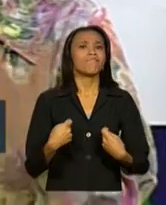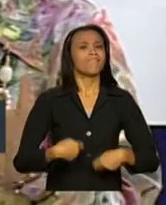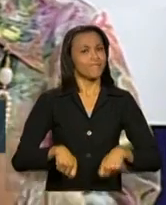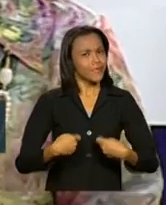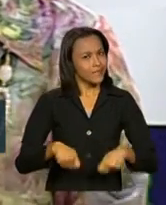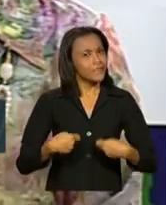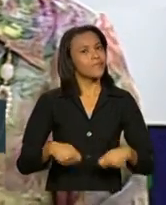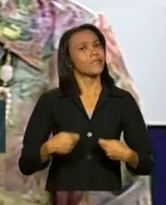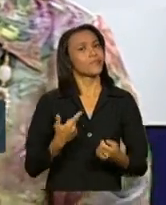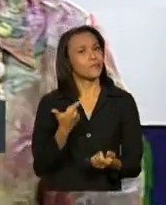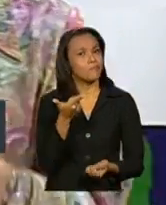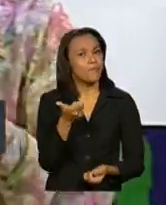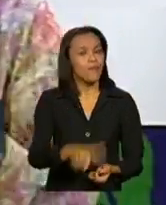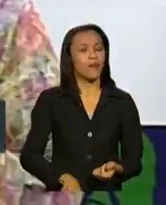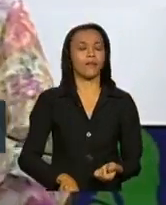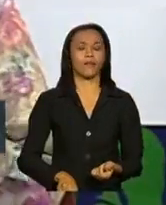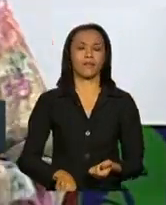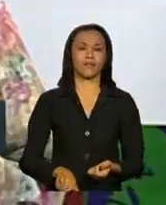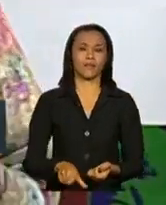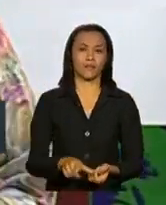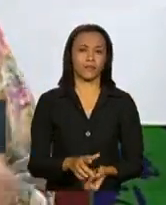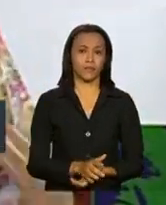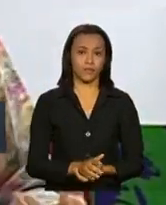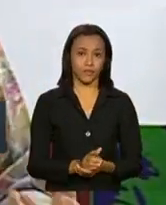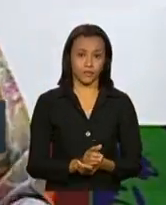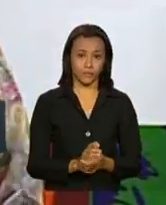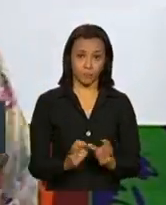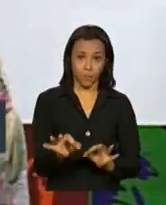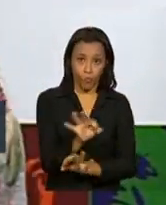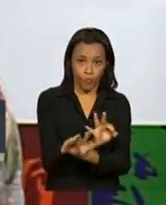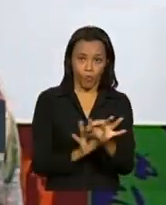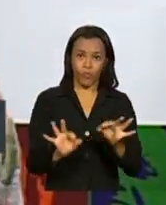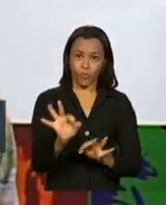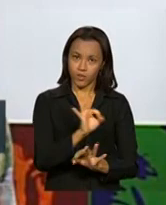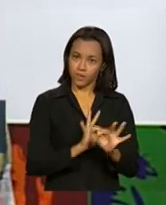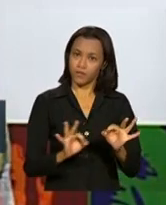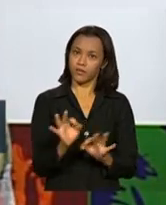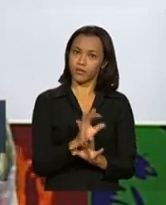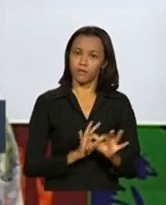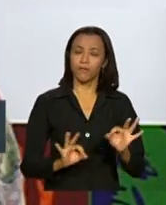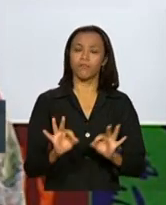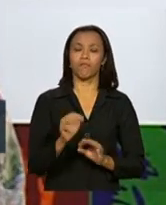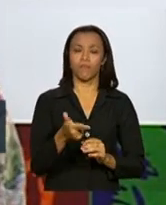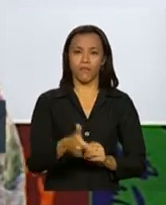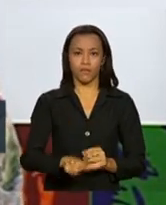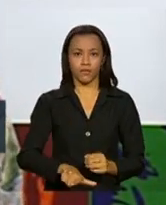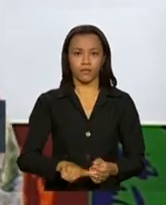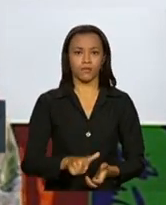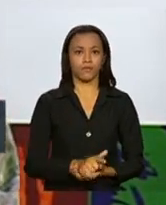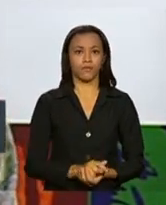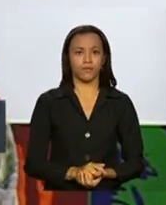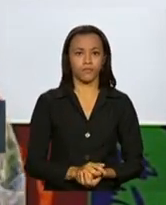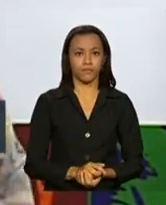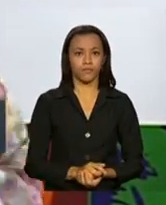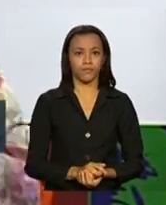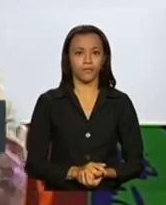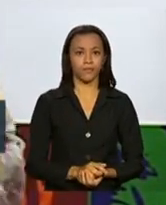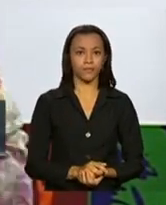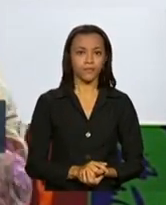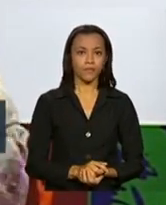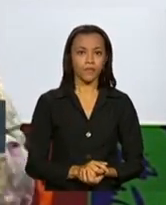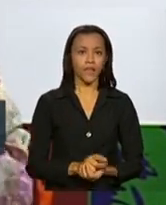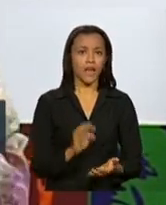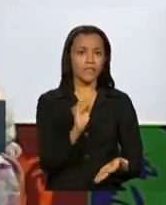deais mas é completo no sentido de que eh os